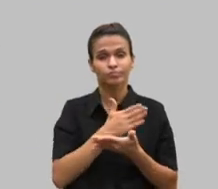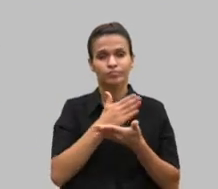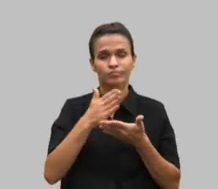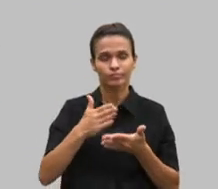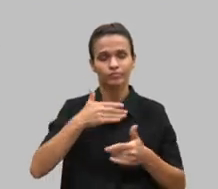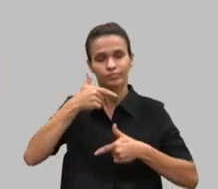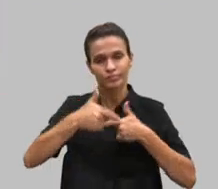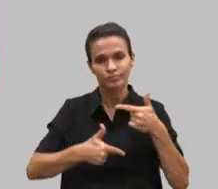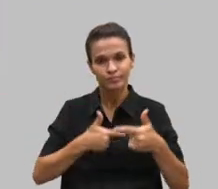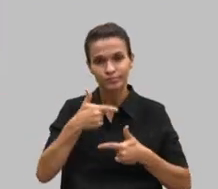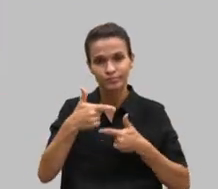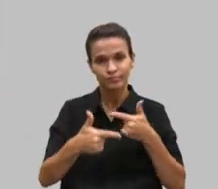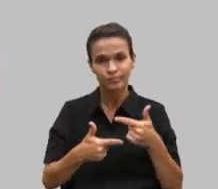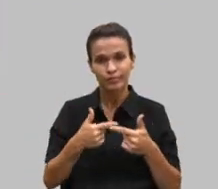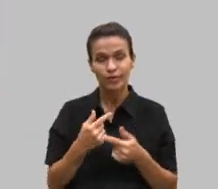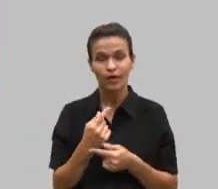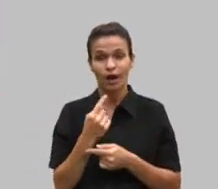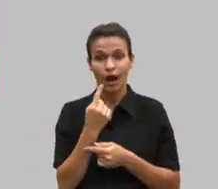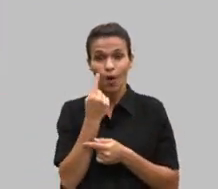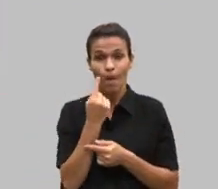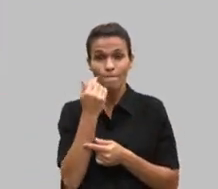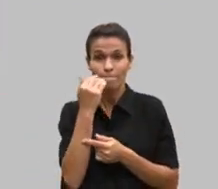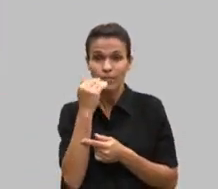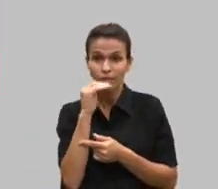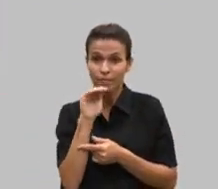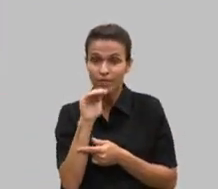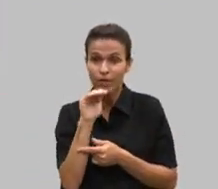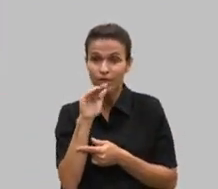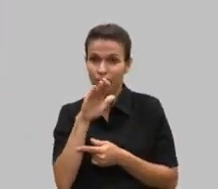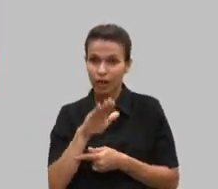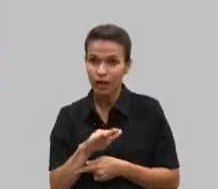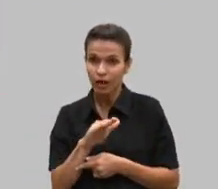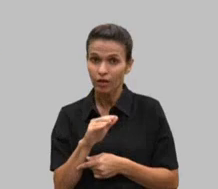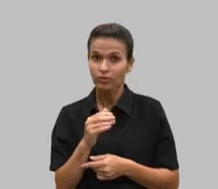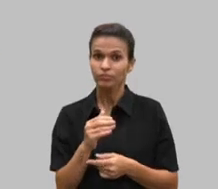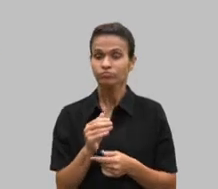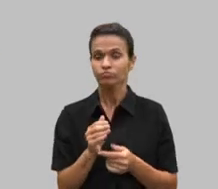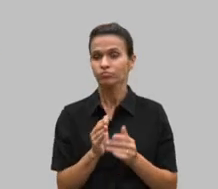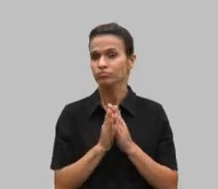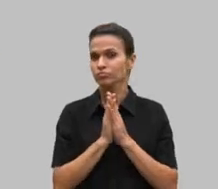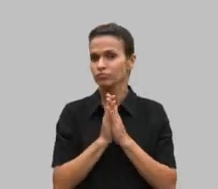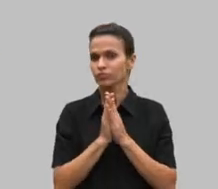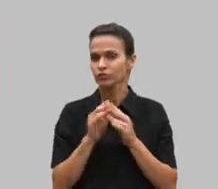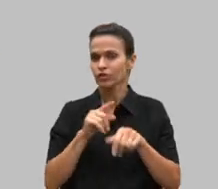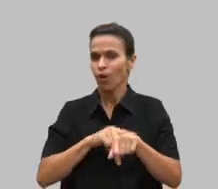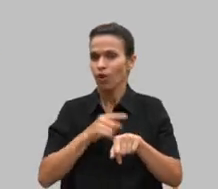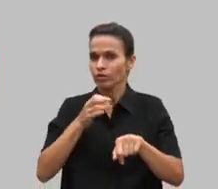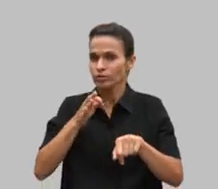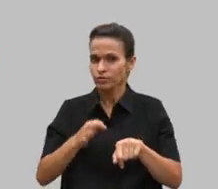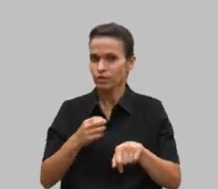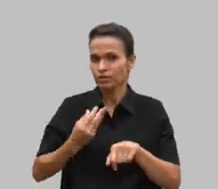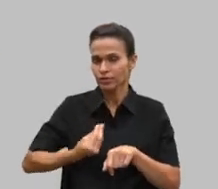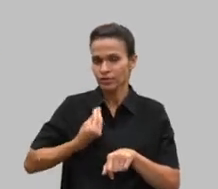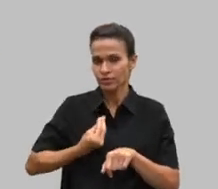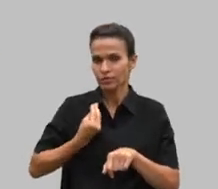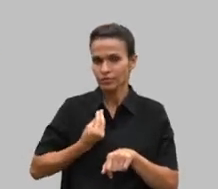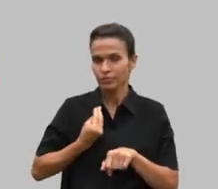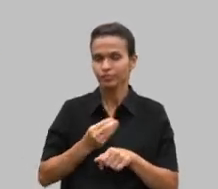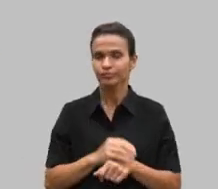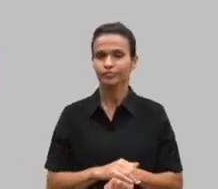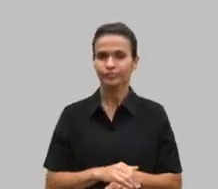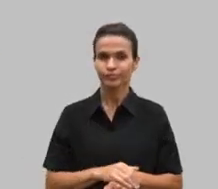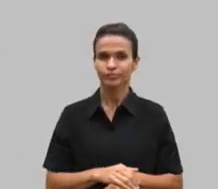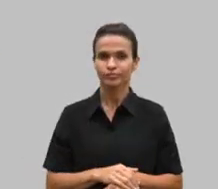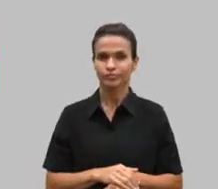trabalhos às 1:30 por favor sejam pontuais pedimos aos participantes que se certifiquem de